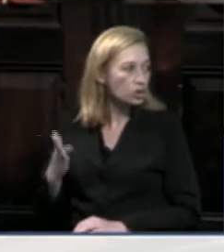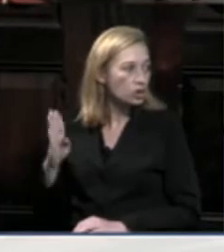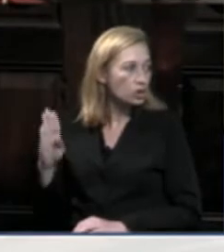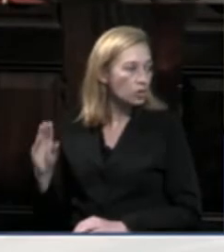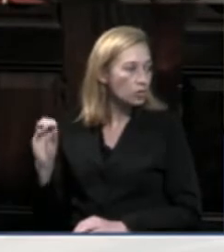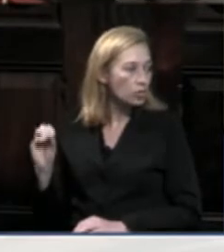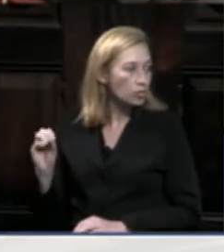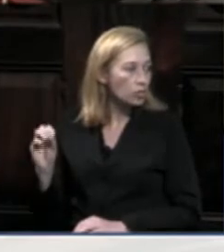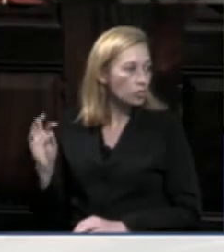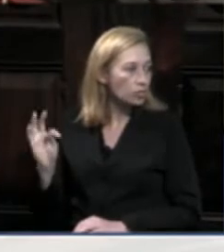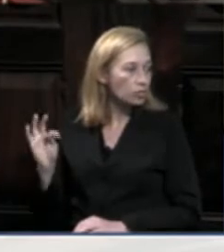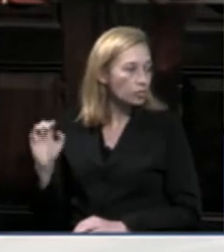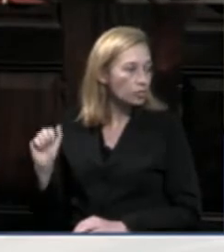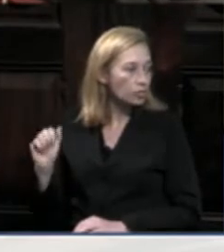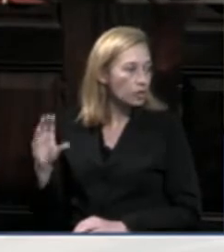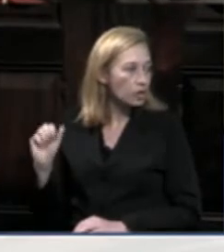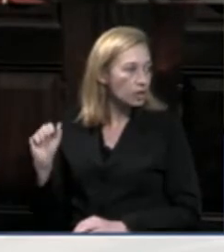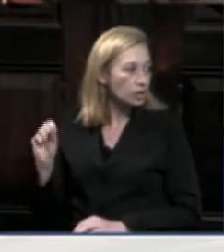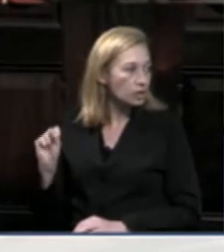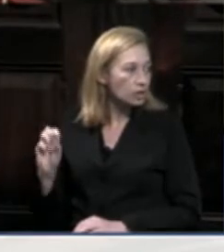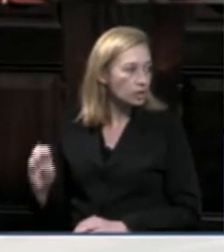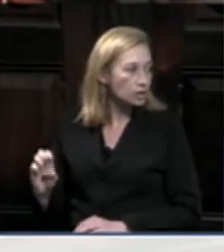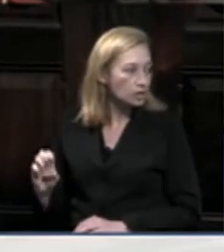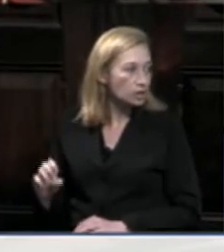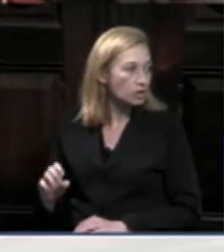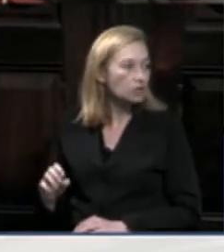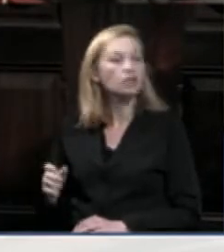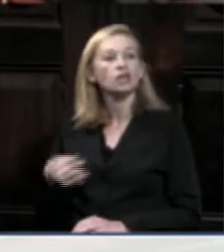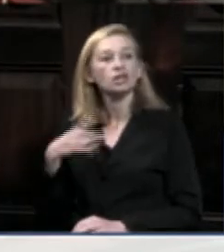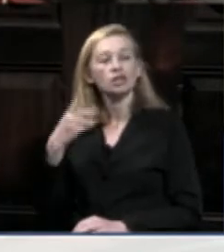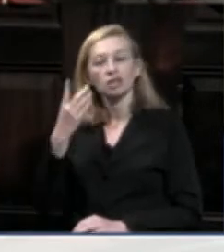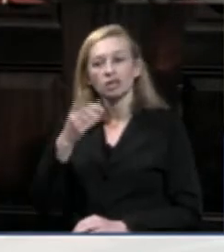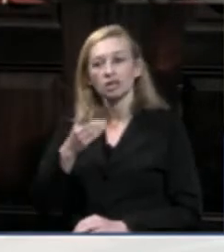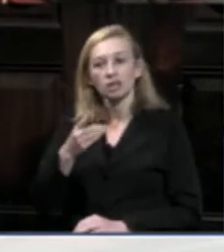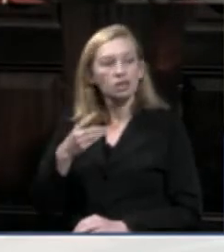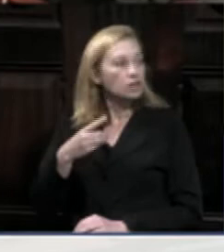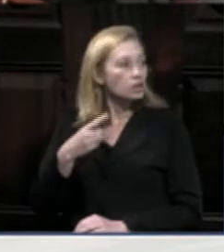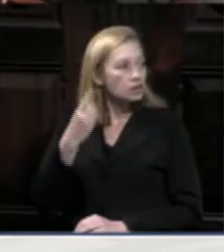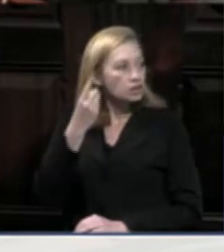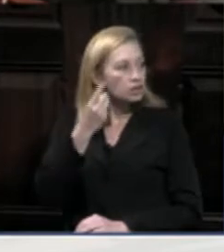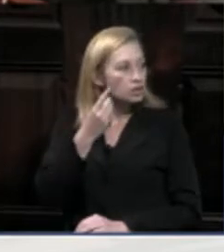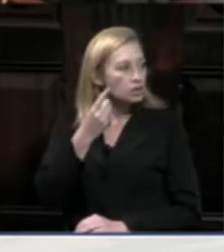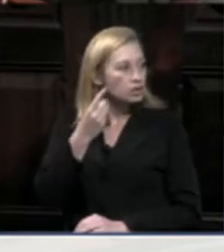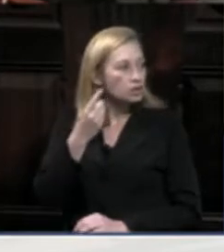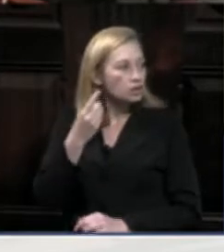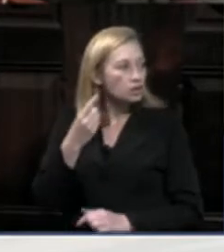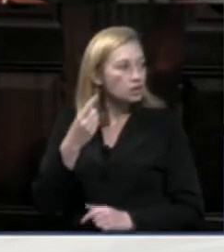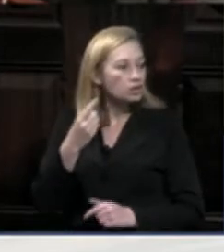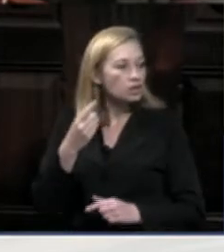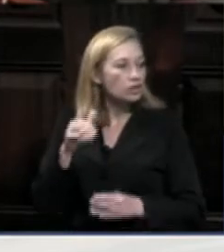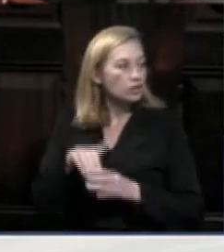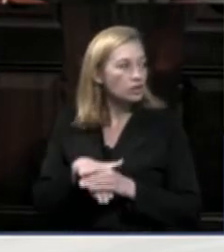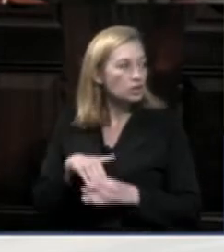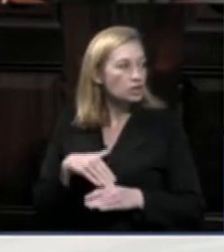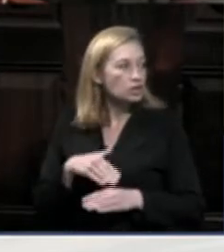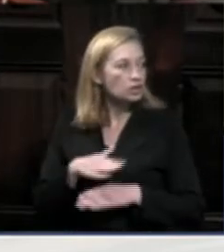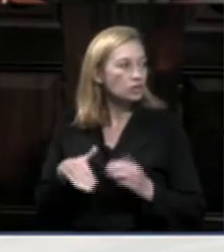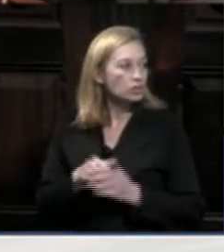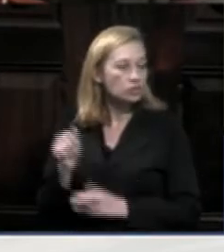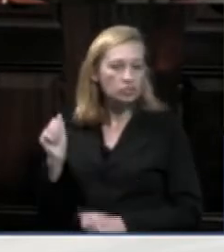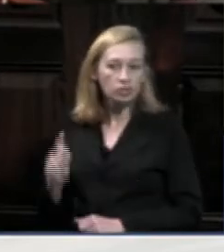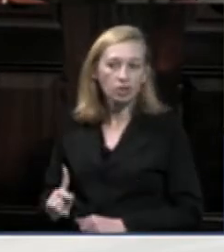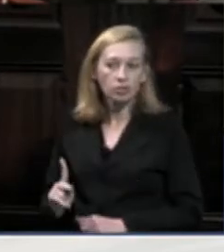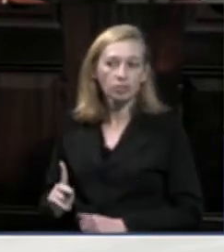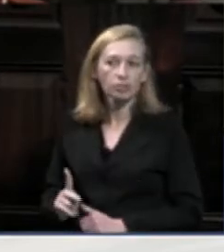da Comissão de Indicações Legislativas, favorável. Relator, deputado Marcos A. Abraão. Em votação, os senhores que aprovam isso como